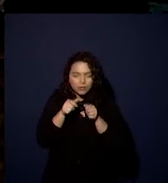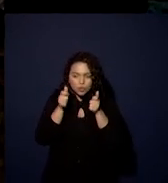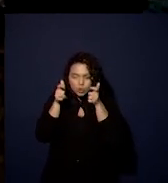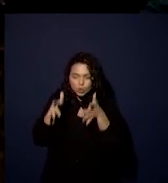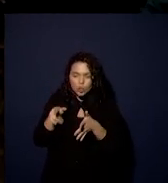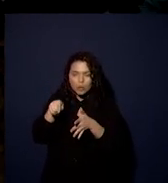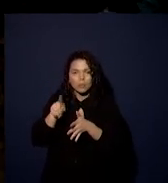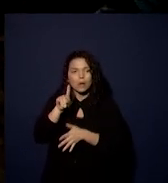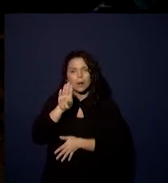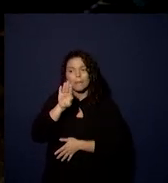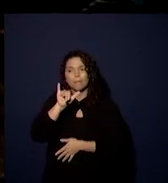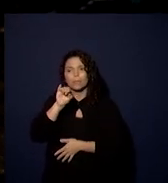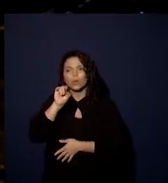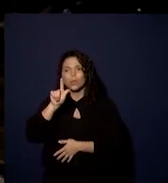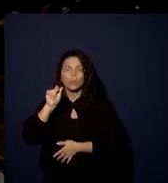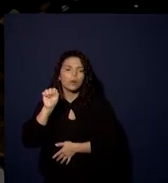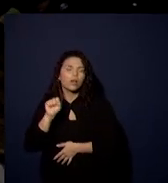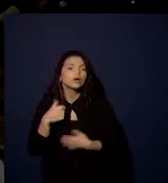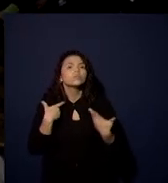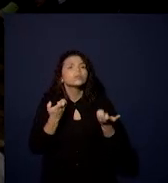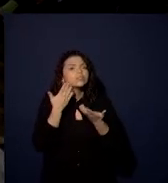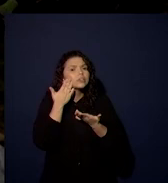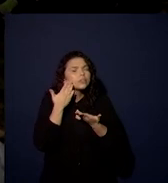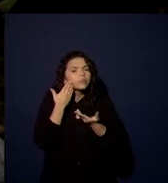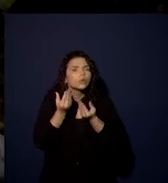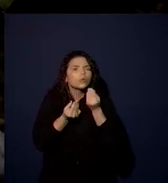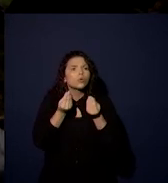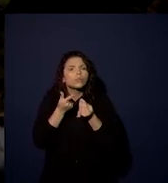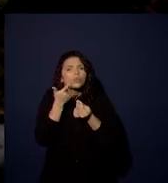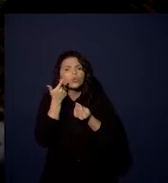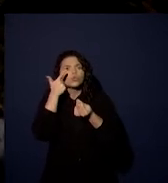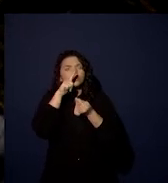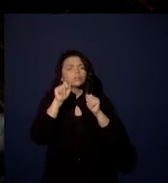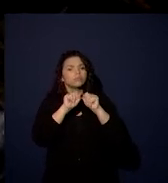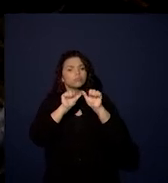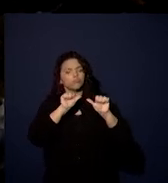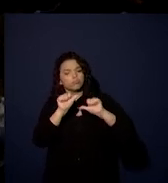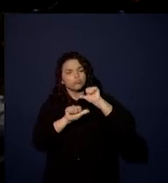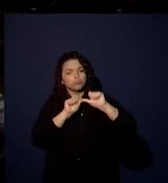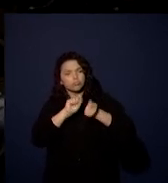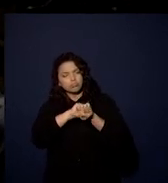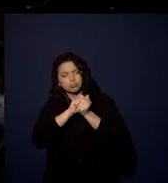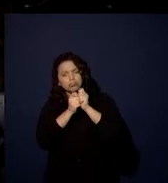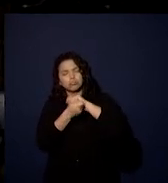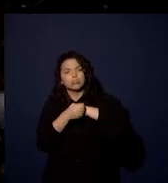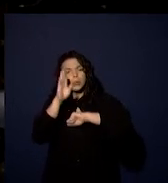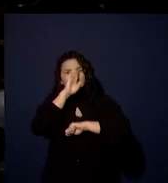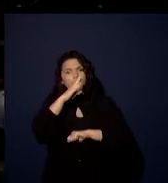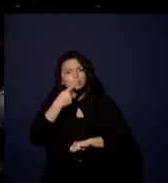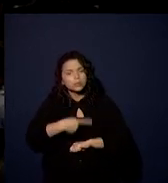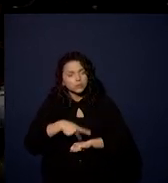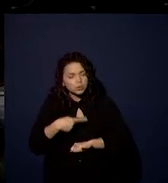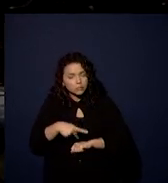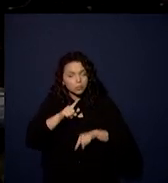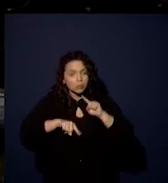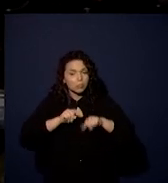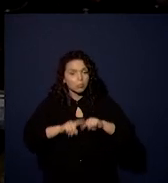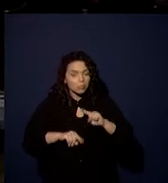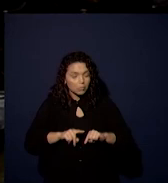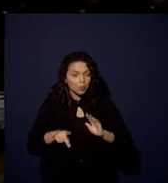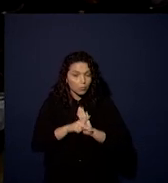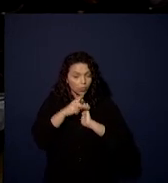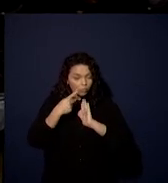vou querer um pouco ver a sua opinião sobre o potencial de biogás na matriz energética brasileira bom